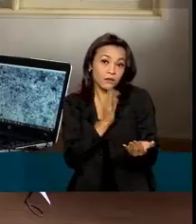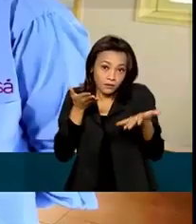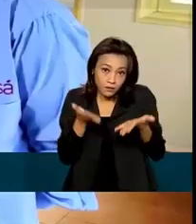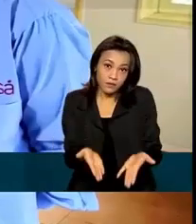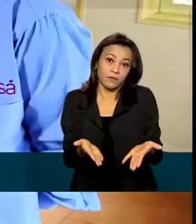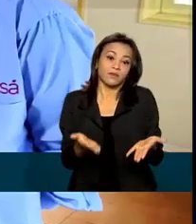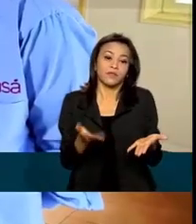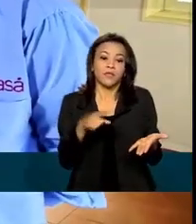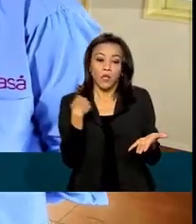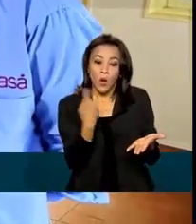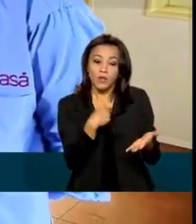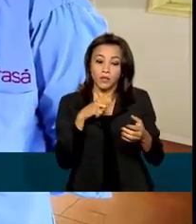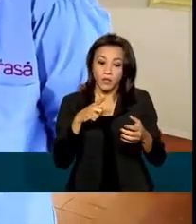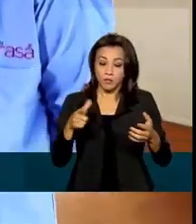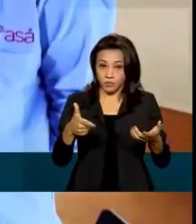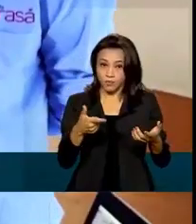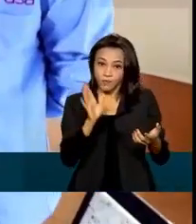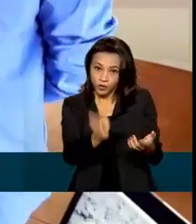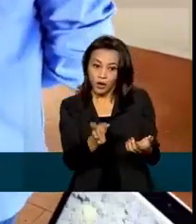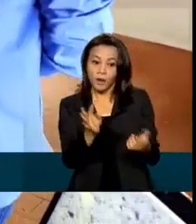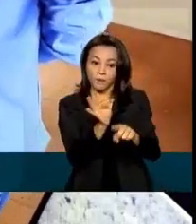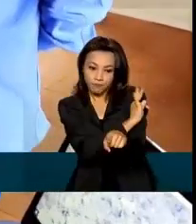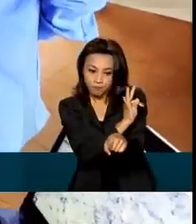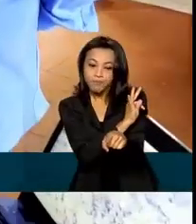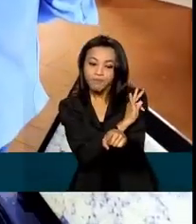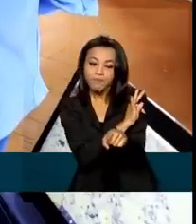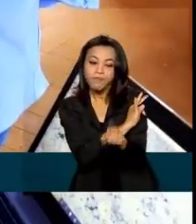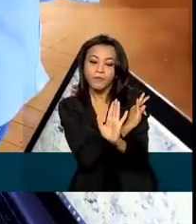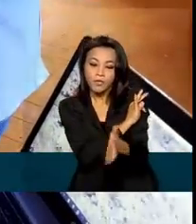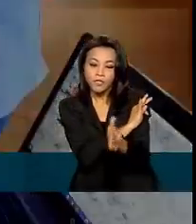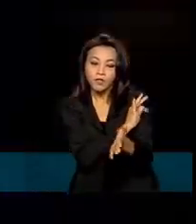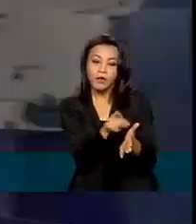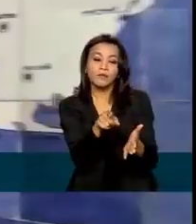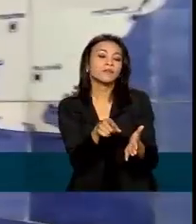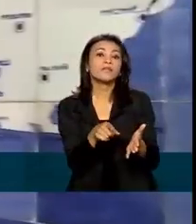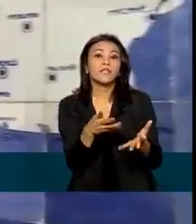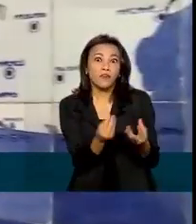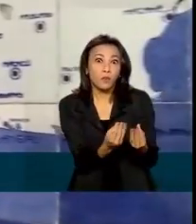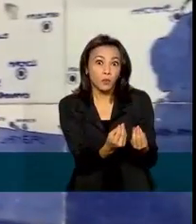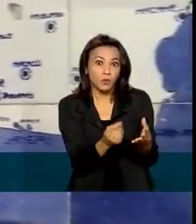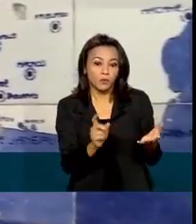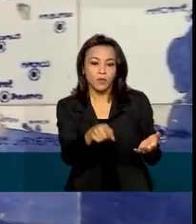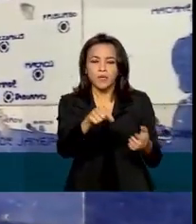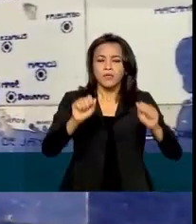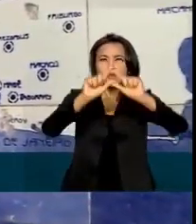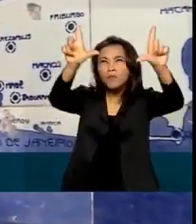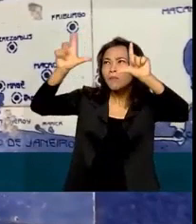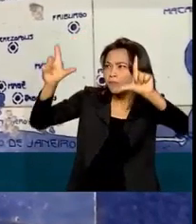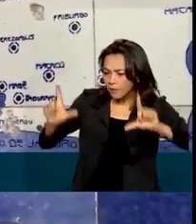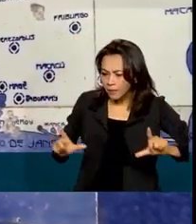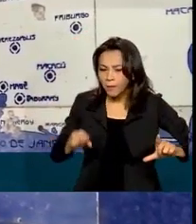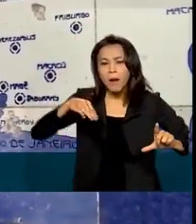e aí tem esse na mão a gente tem uma fórmula que passa a ser feita numa Quantidade maior nos azulejos mapas